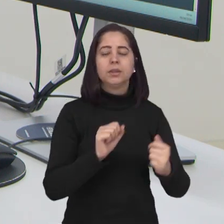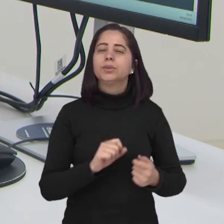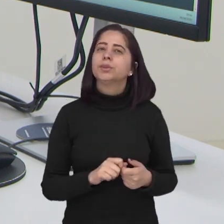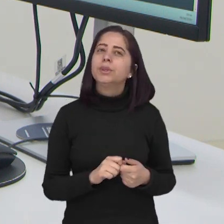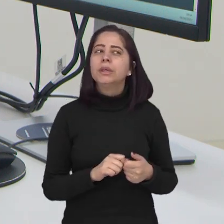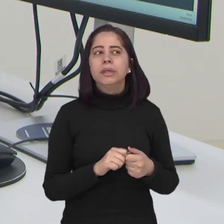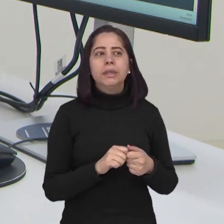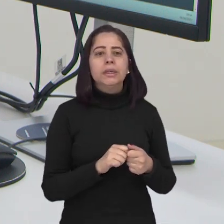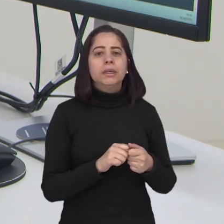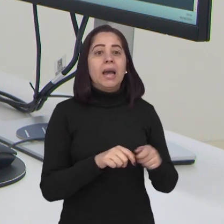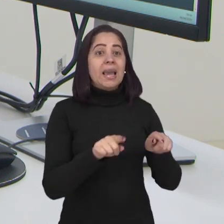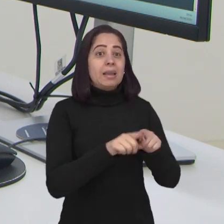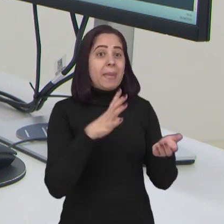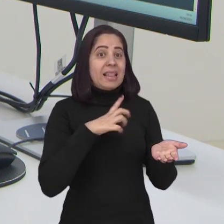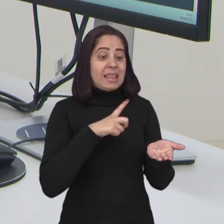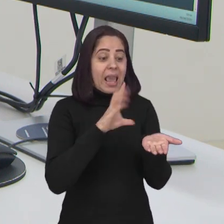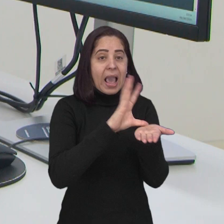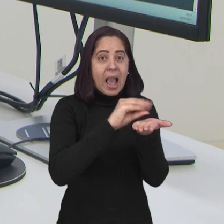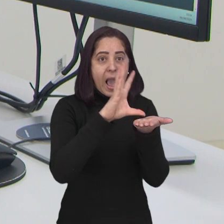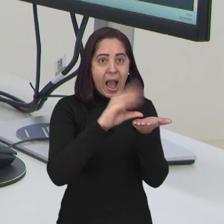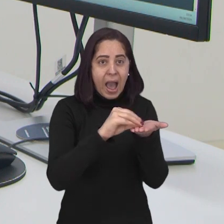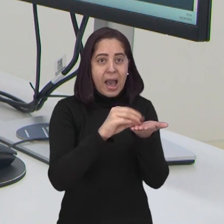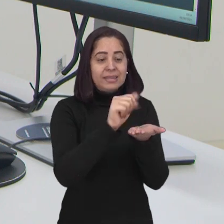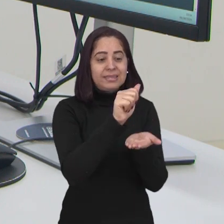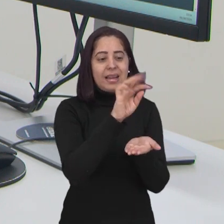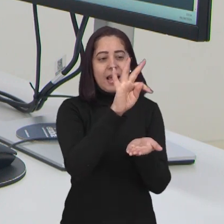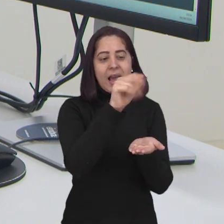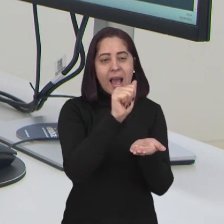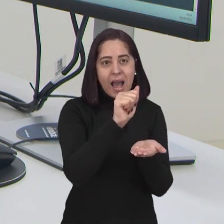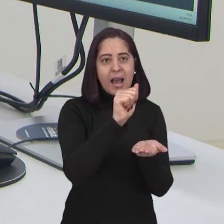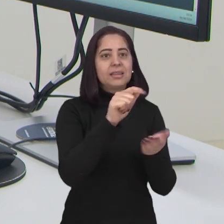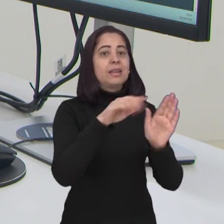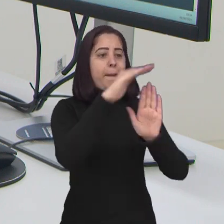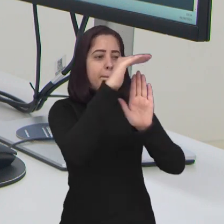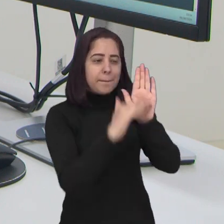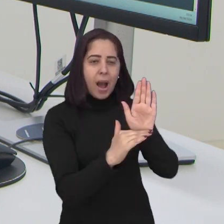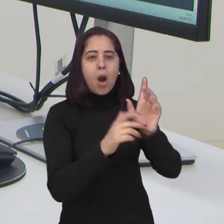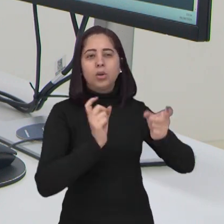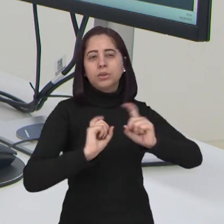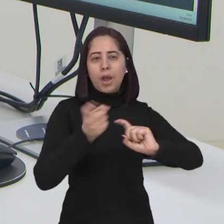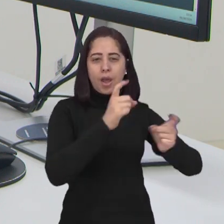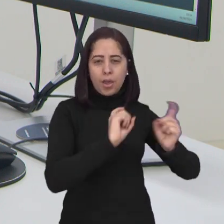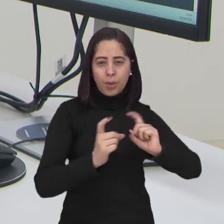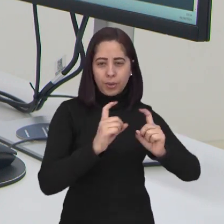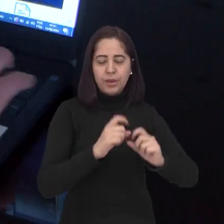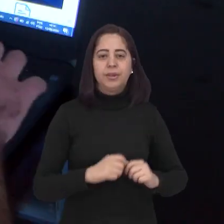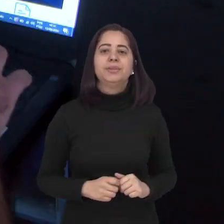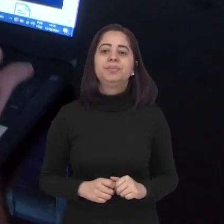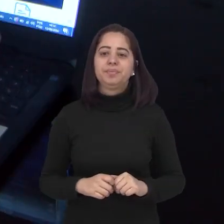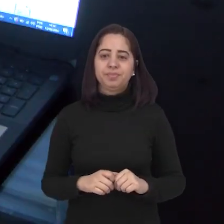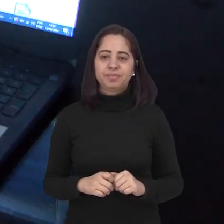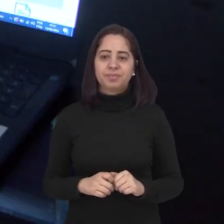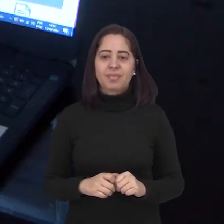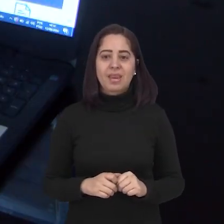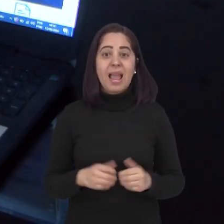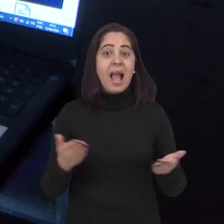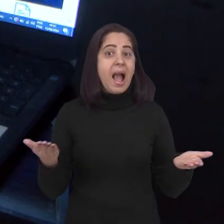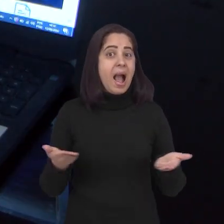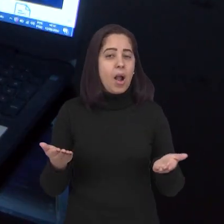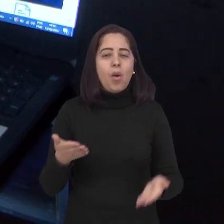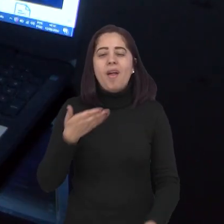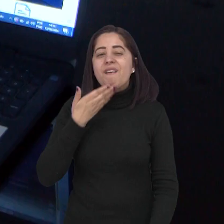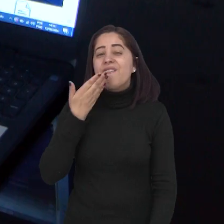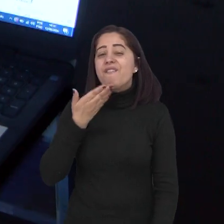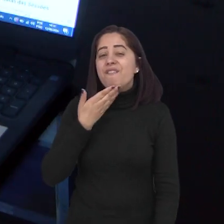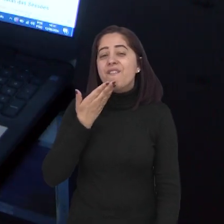Ele vai encontrar também as atas e os documentos das sessões, as pautas também ficam disponíveis. Para deixar a navegação